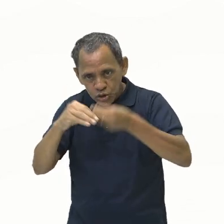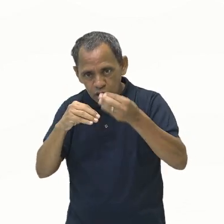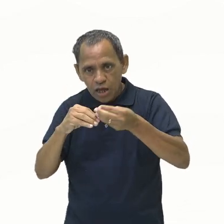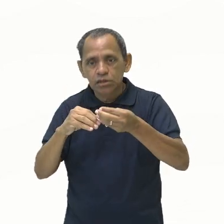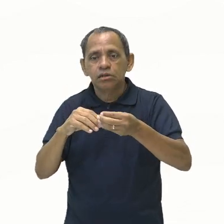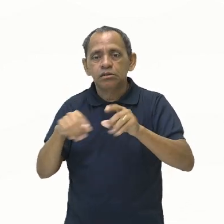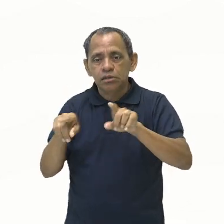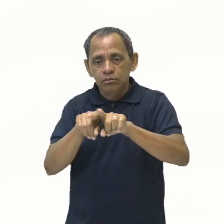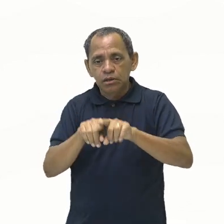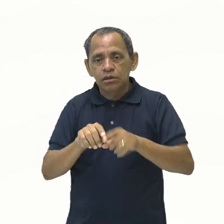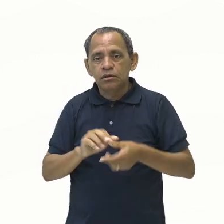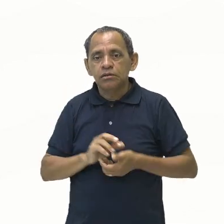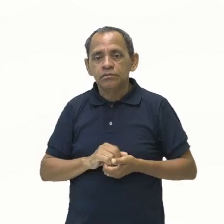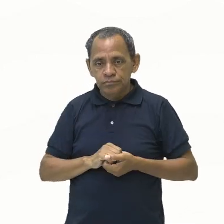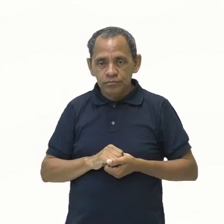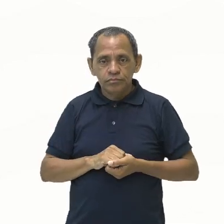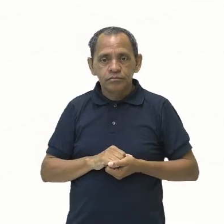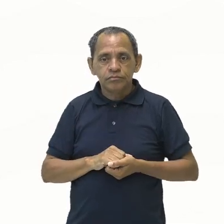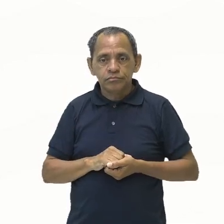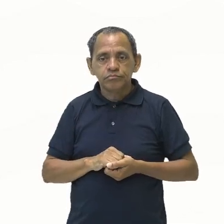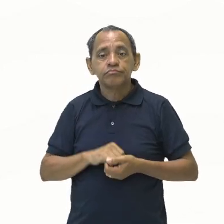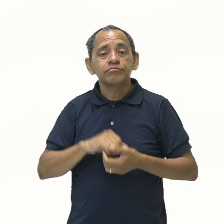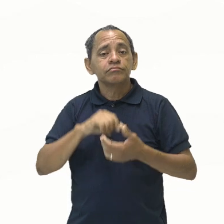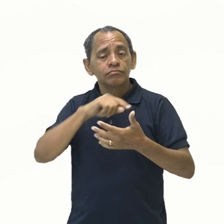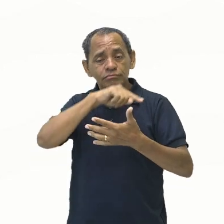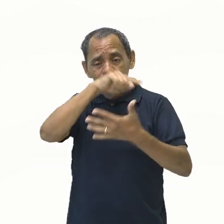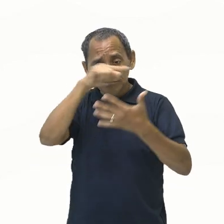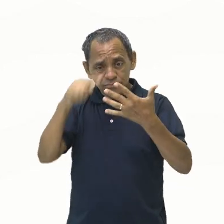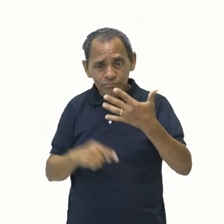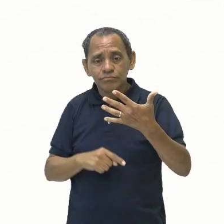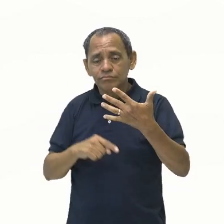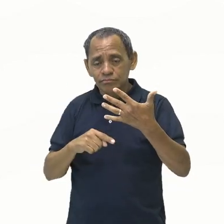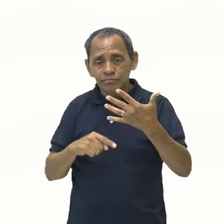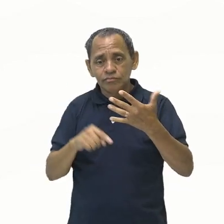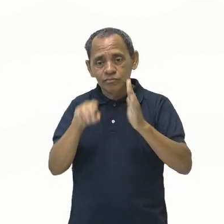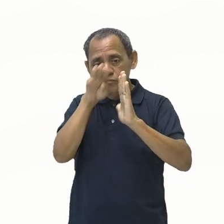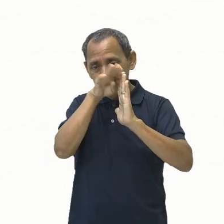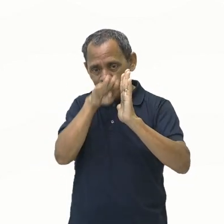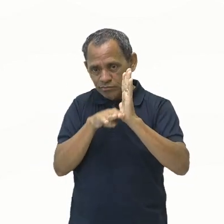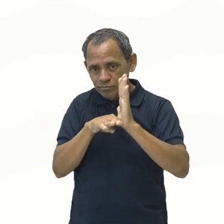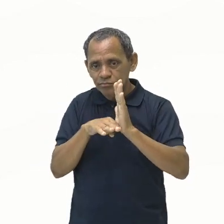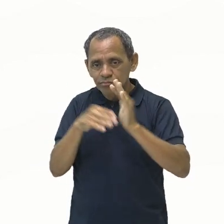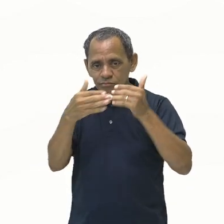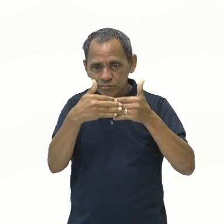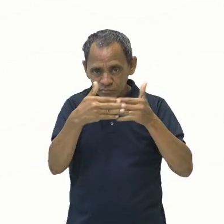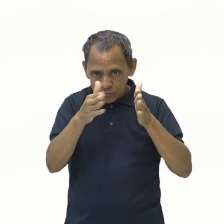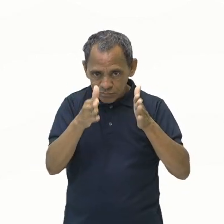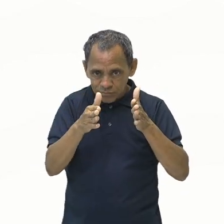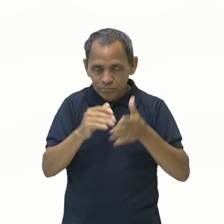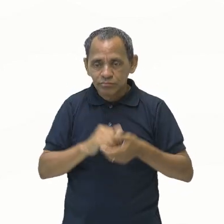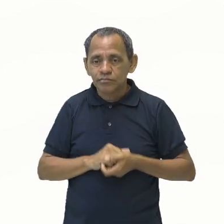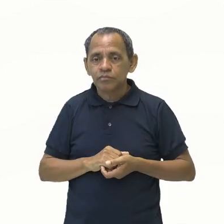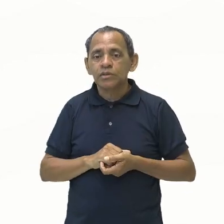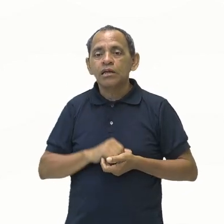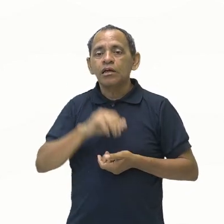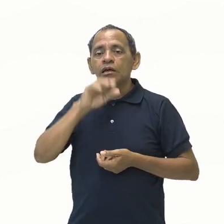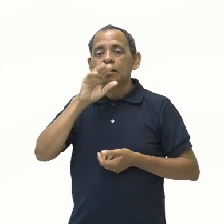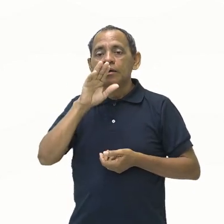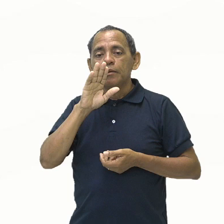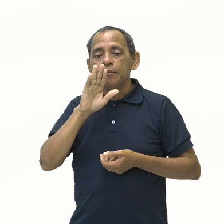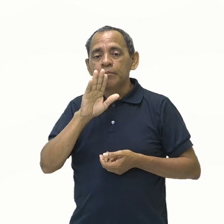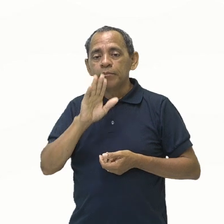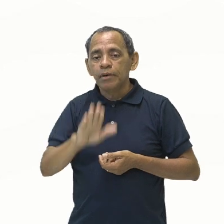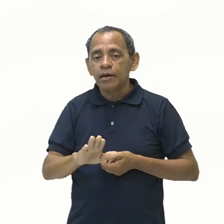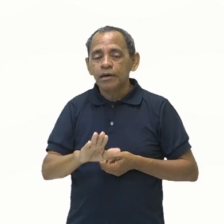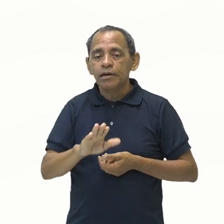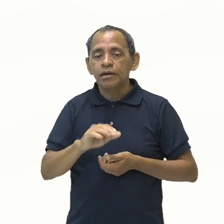ou é insaturada. Essa é a classificação das cadeias abertas. Mas é melhor ver isso